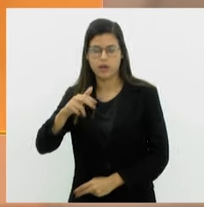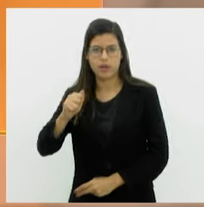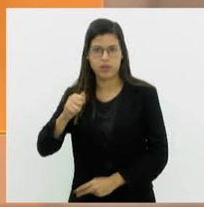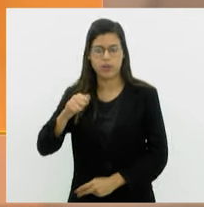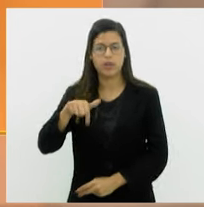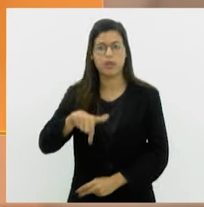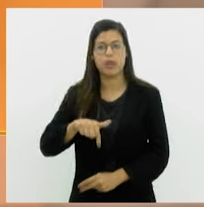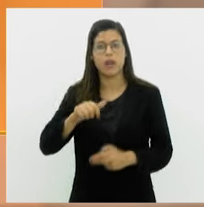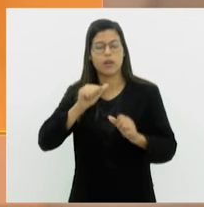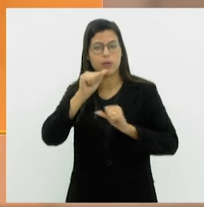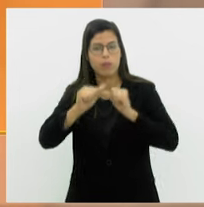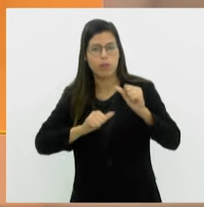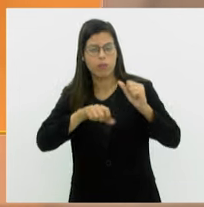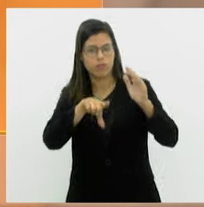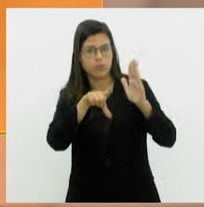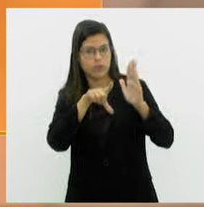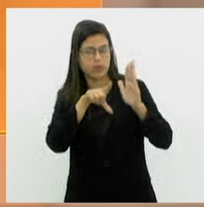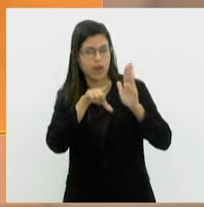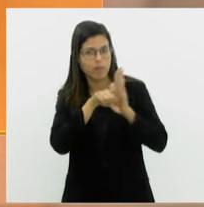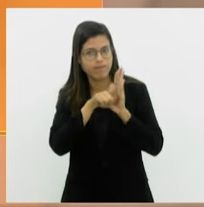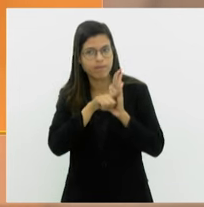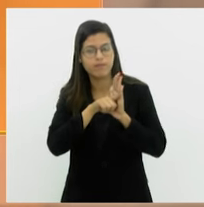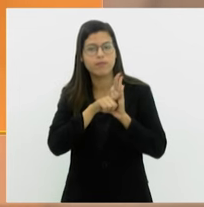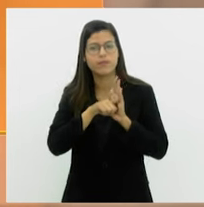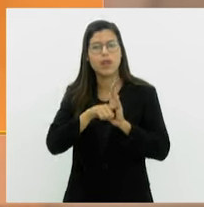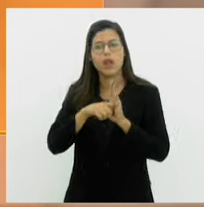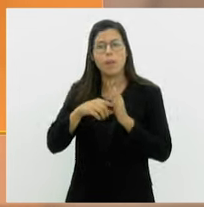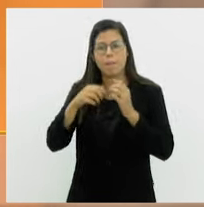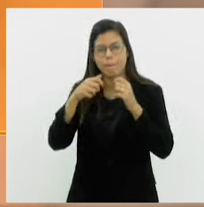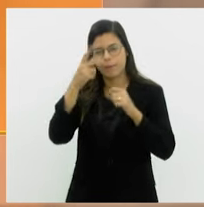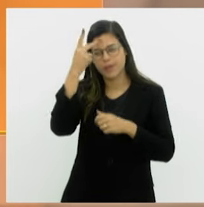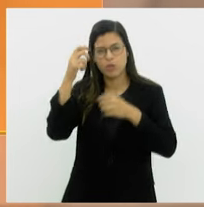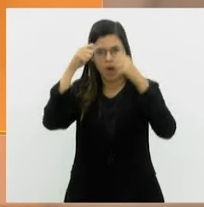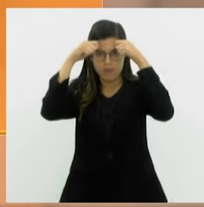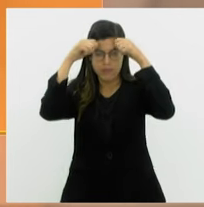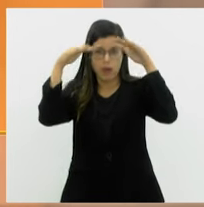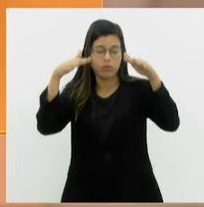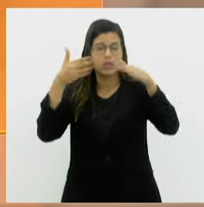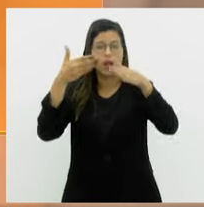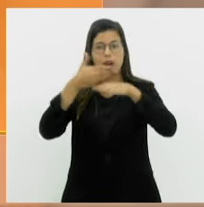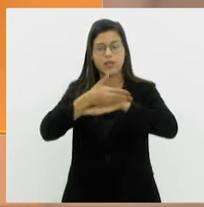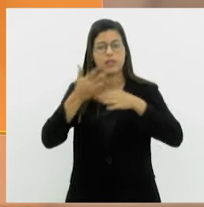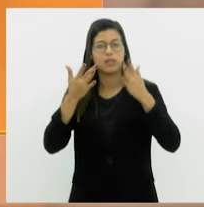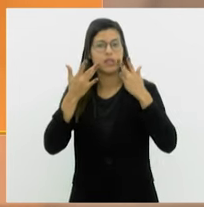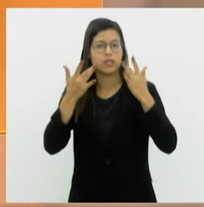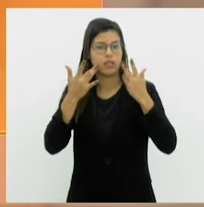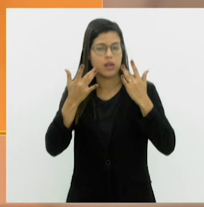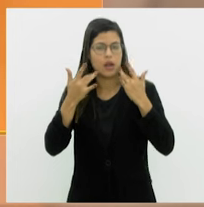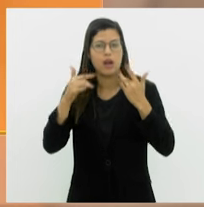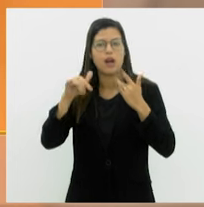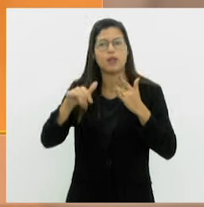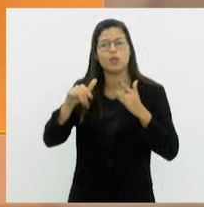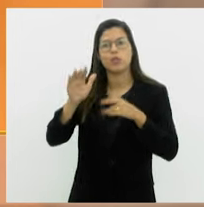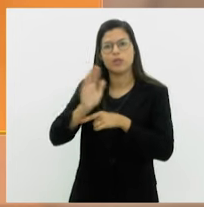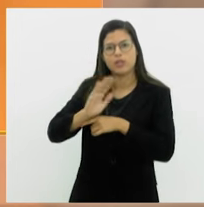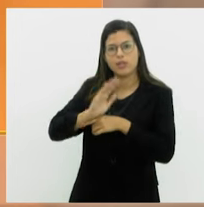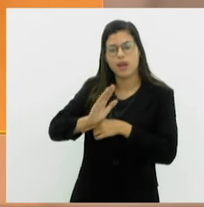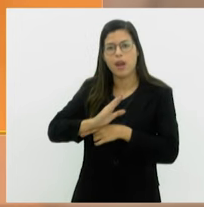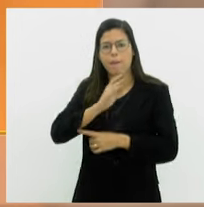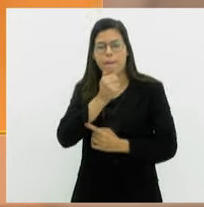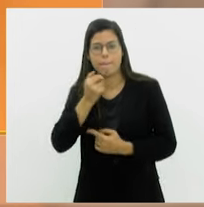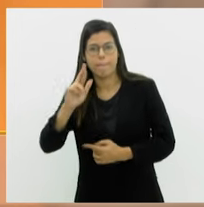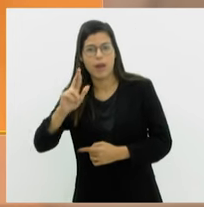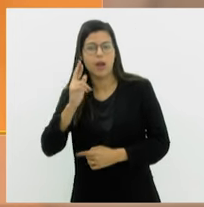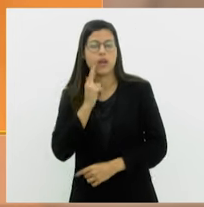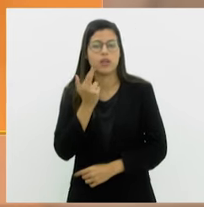altera a legislação para permitir que autistas possam ingressar em teatros, cinemas, bares e restaurantes com